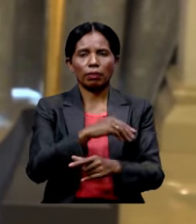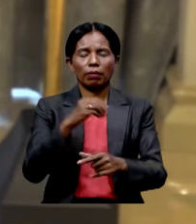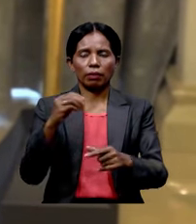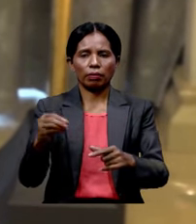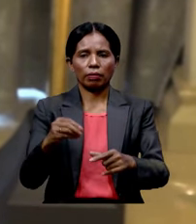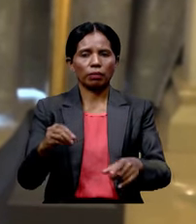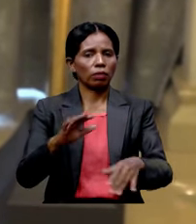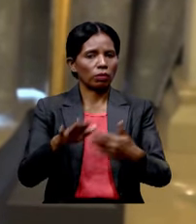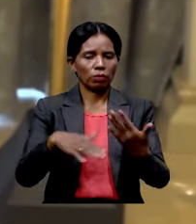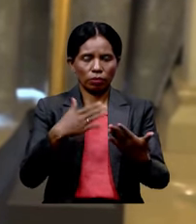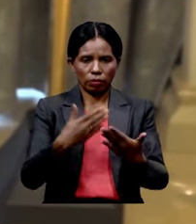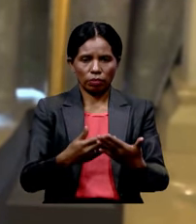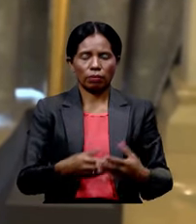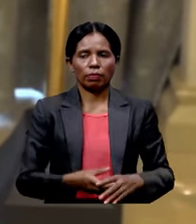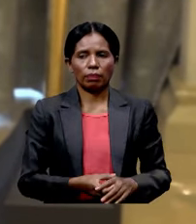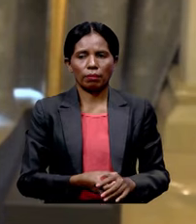parti hotot.